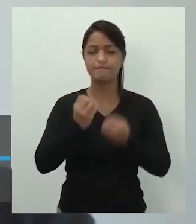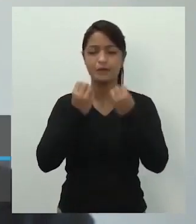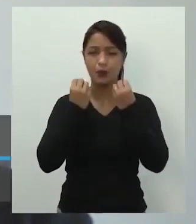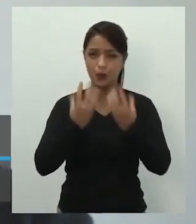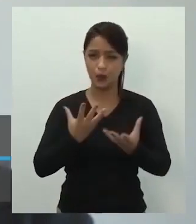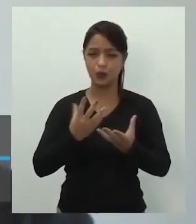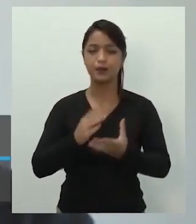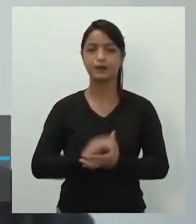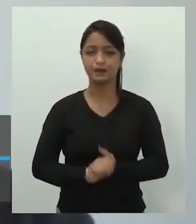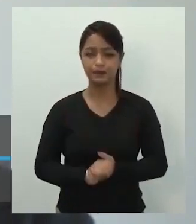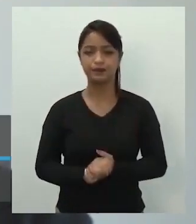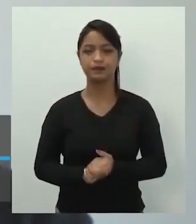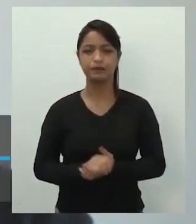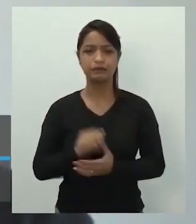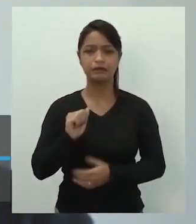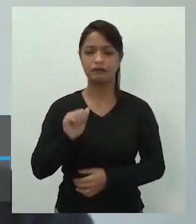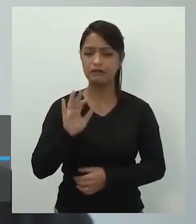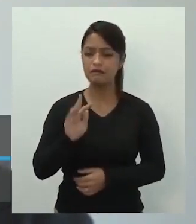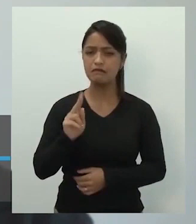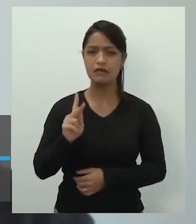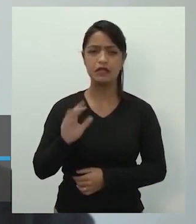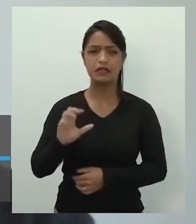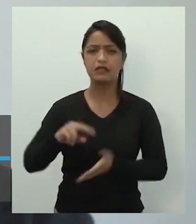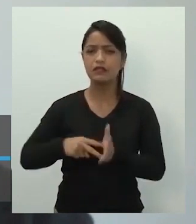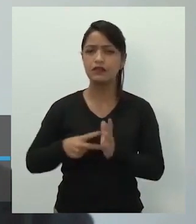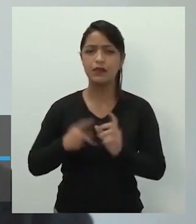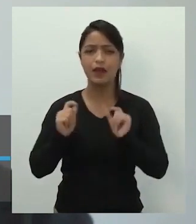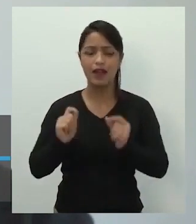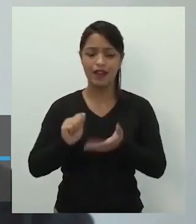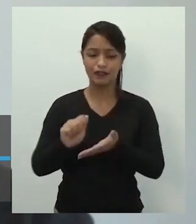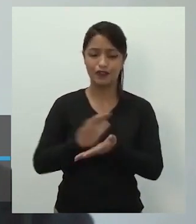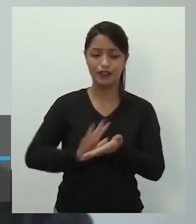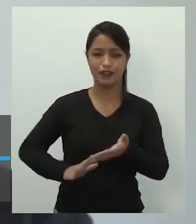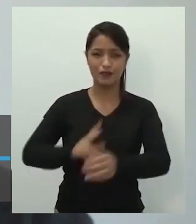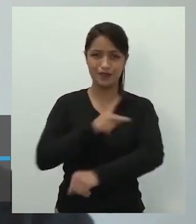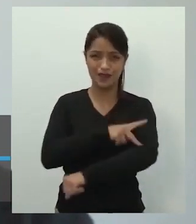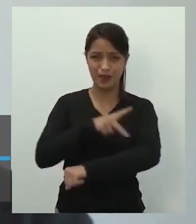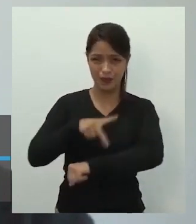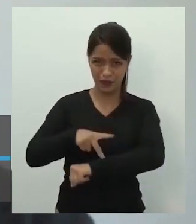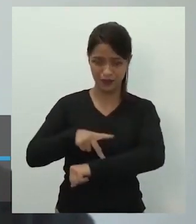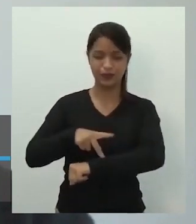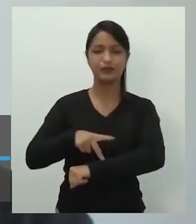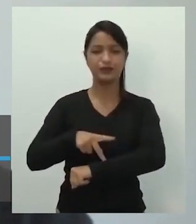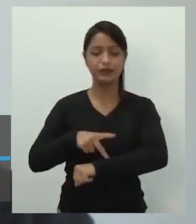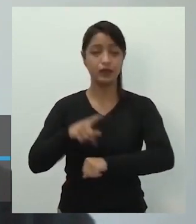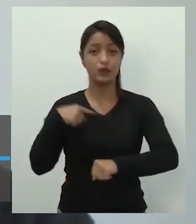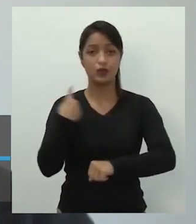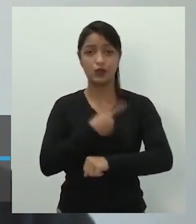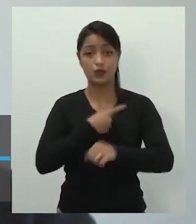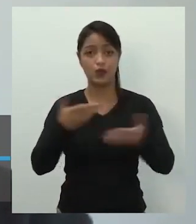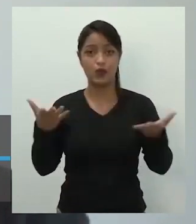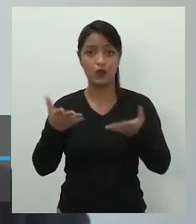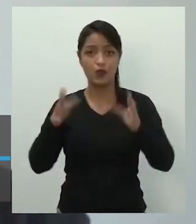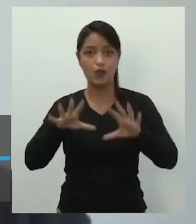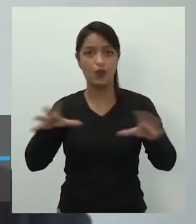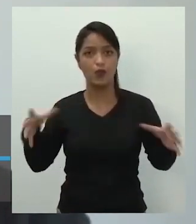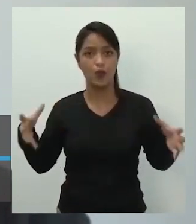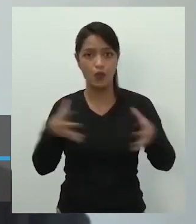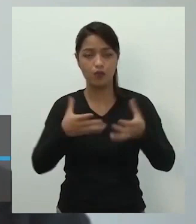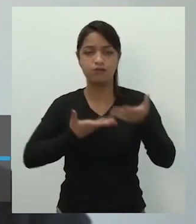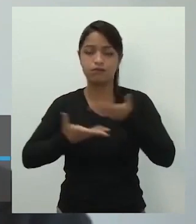ATPC, atividade pedagógica, né? É coletivo e o coletivo gera